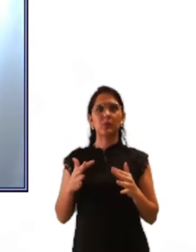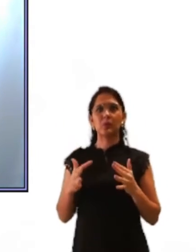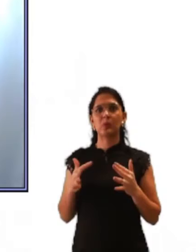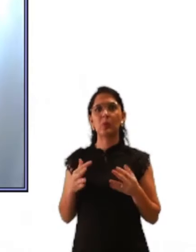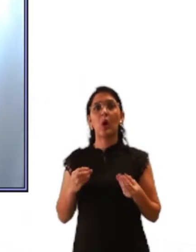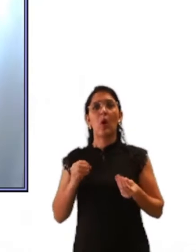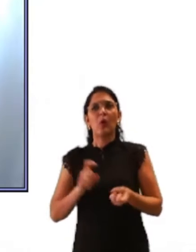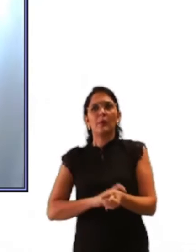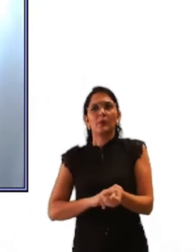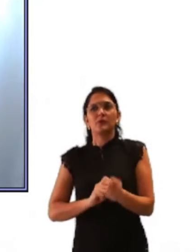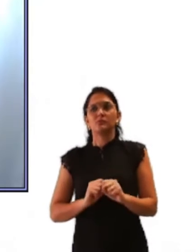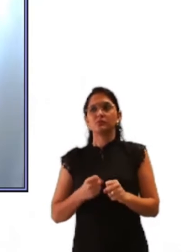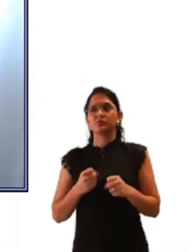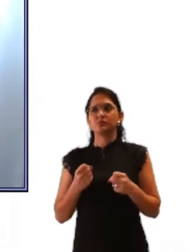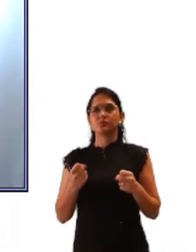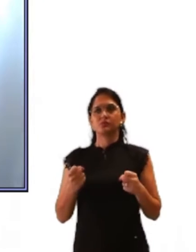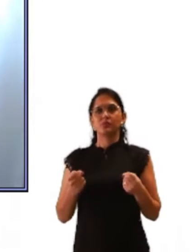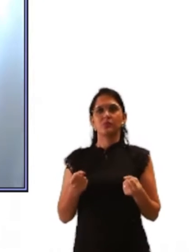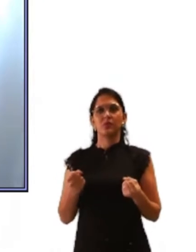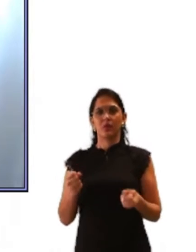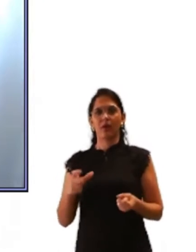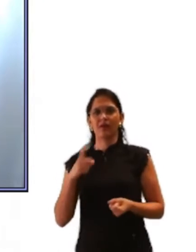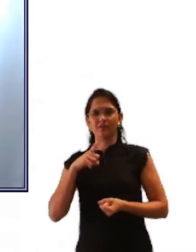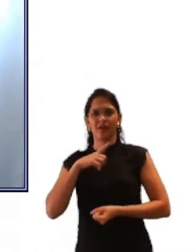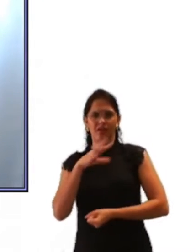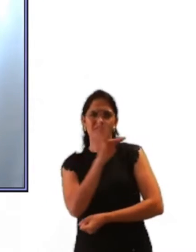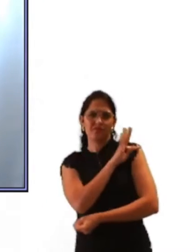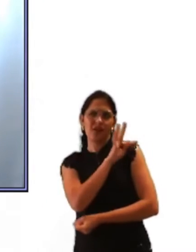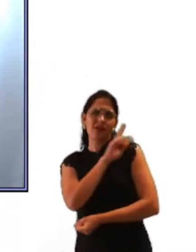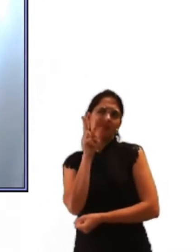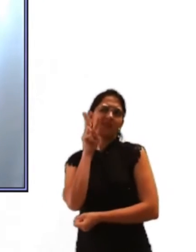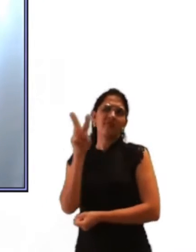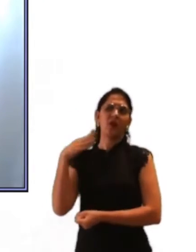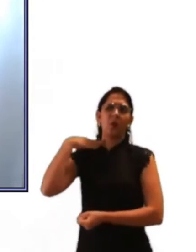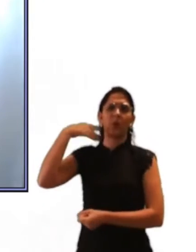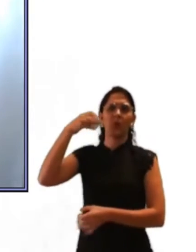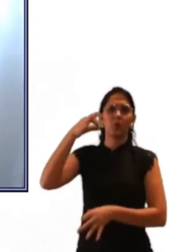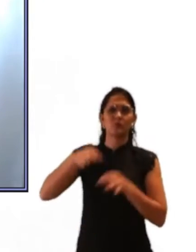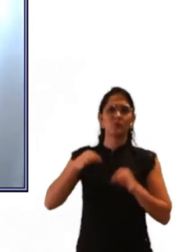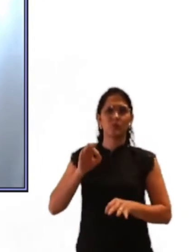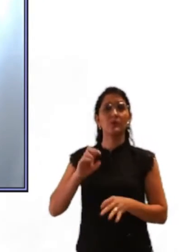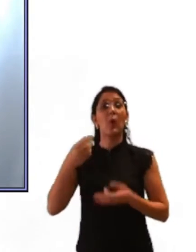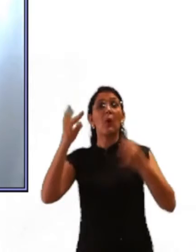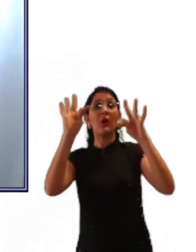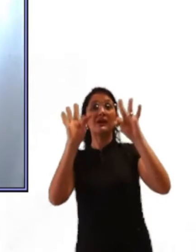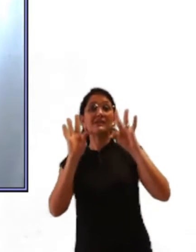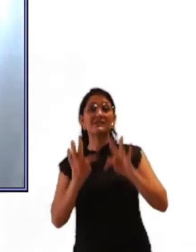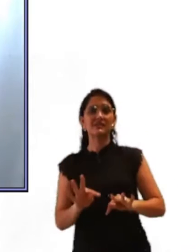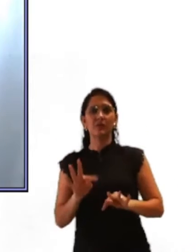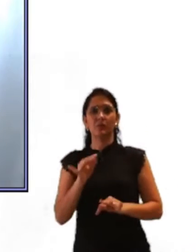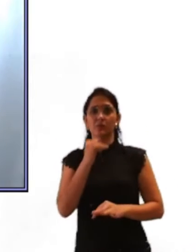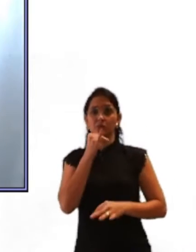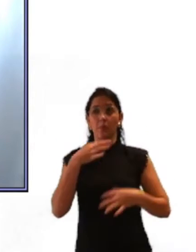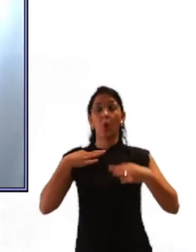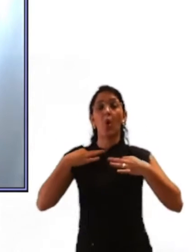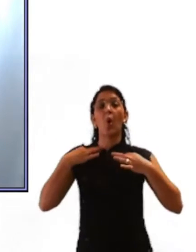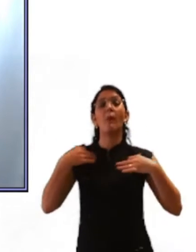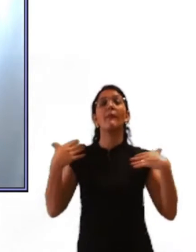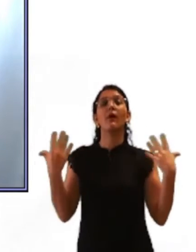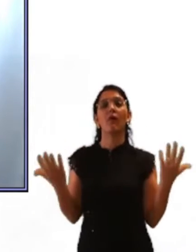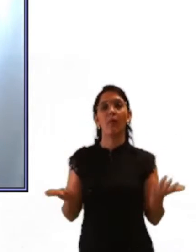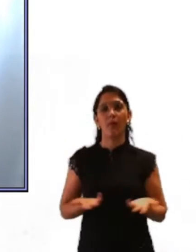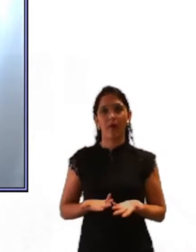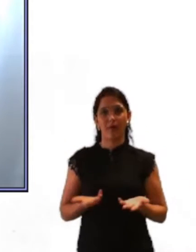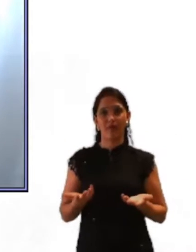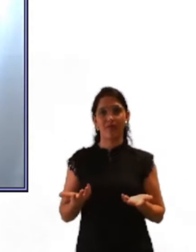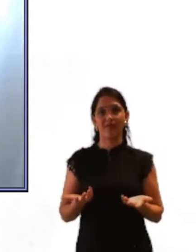testemunha estar nervosa, uma testemunha tá ali com uma roupa X, né?